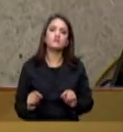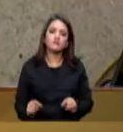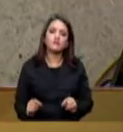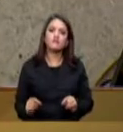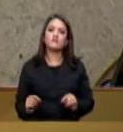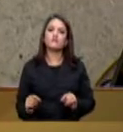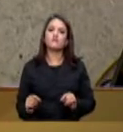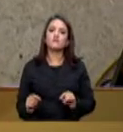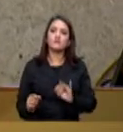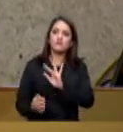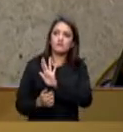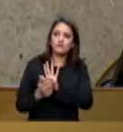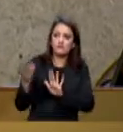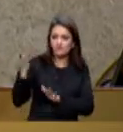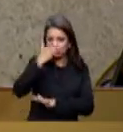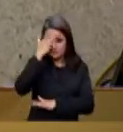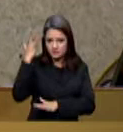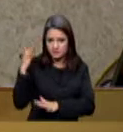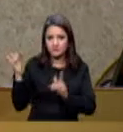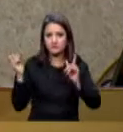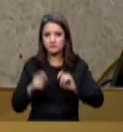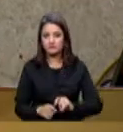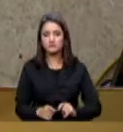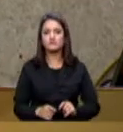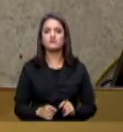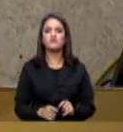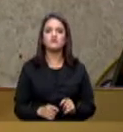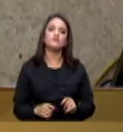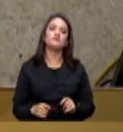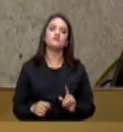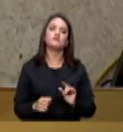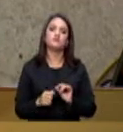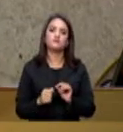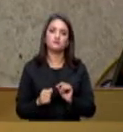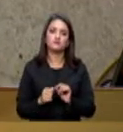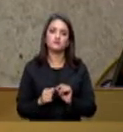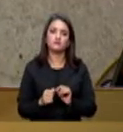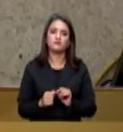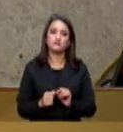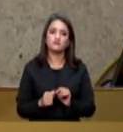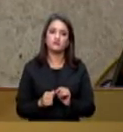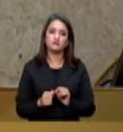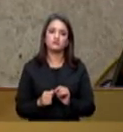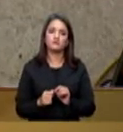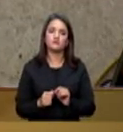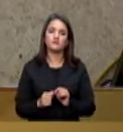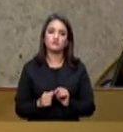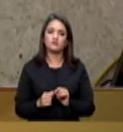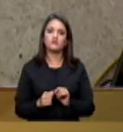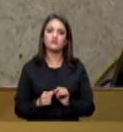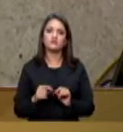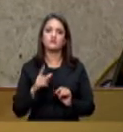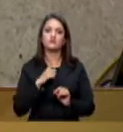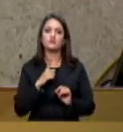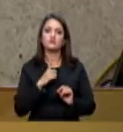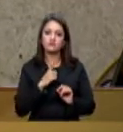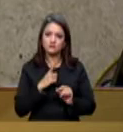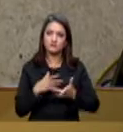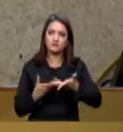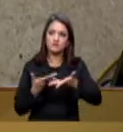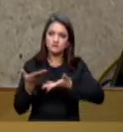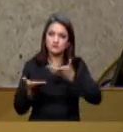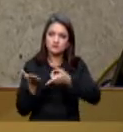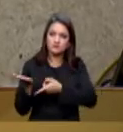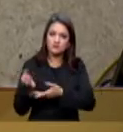de usuários suficientes à mobilização da oferta, que foi desenhada para atender aos